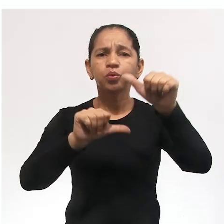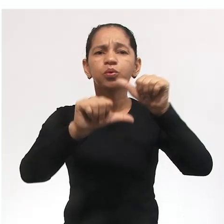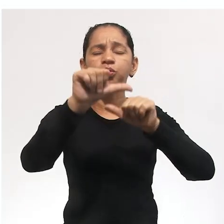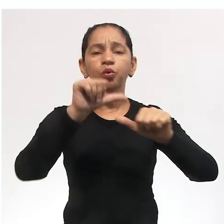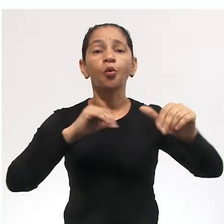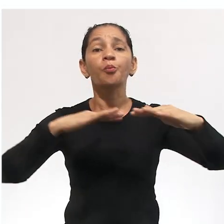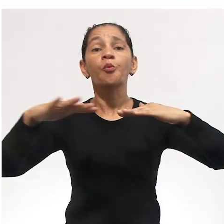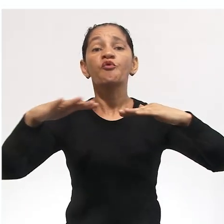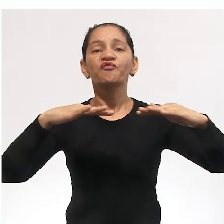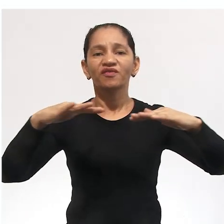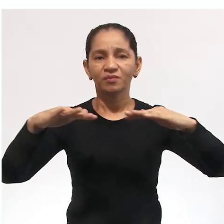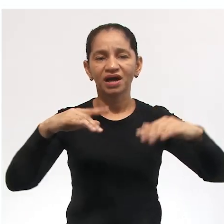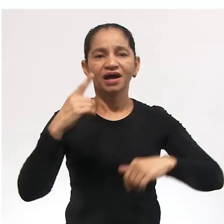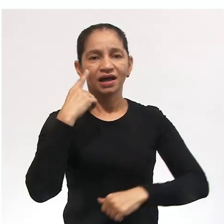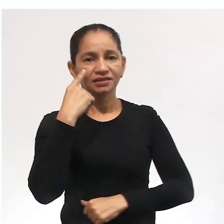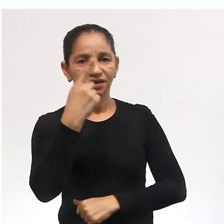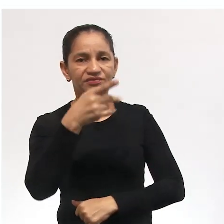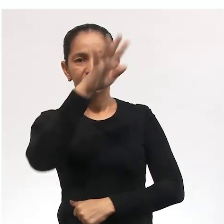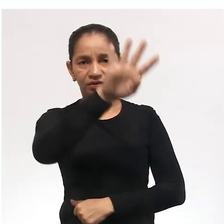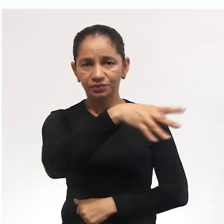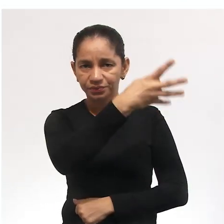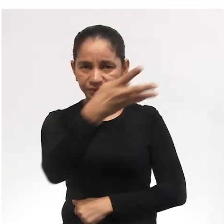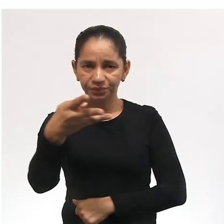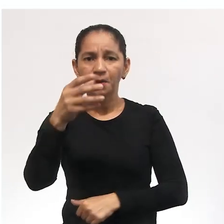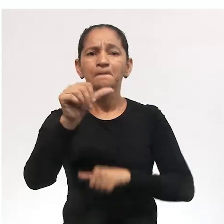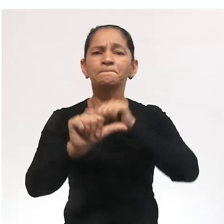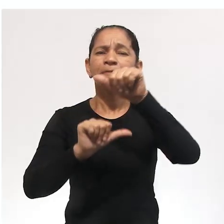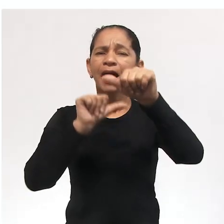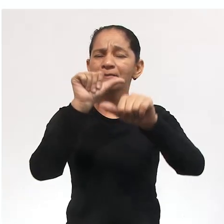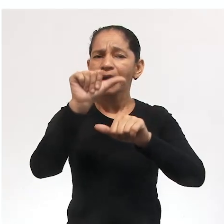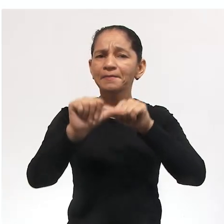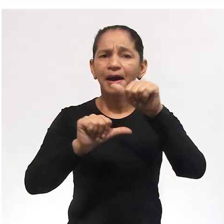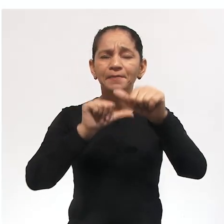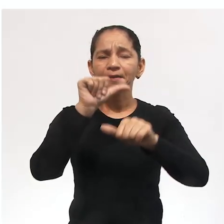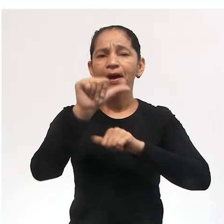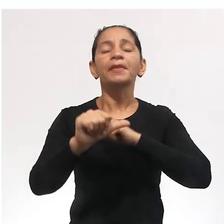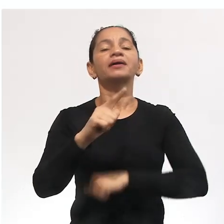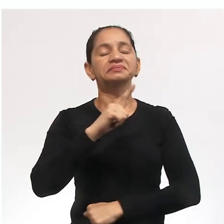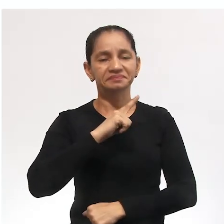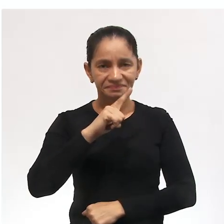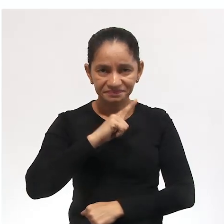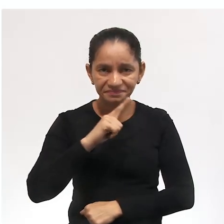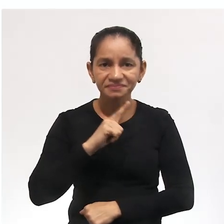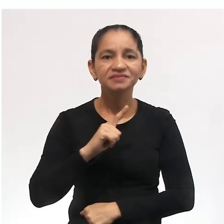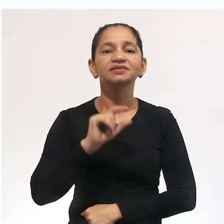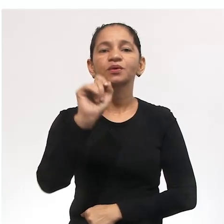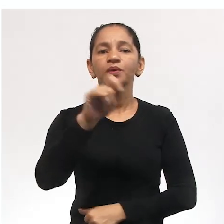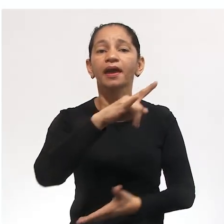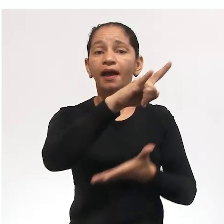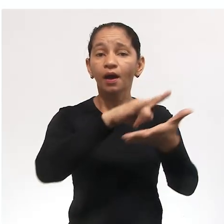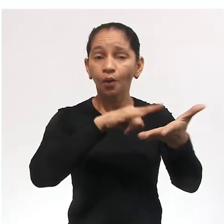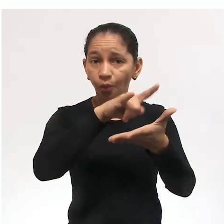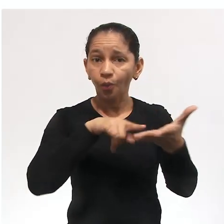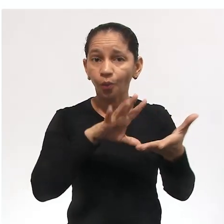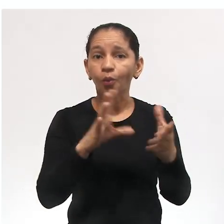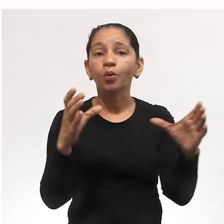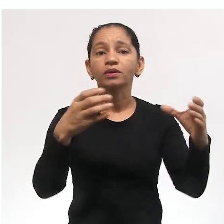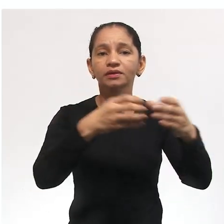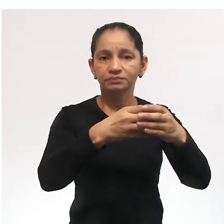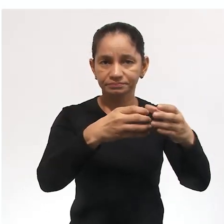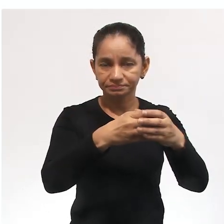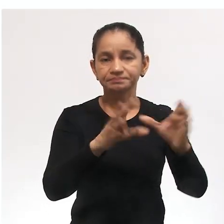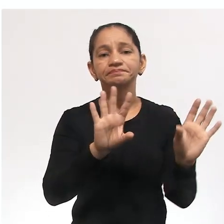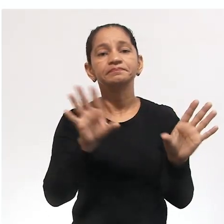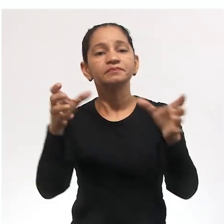Aqui, agora a gente tem um balanço patrimonial prontinho, 31 de dezembro de 2016. Olha aqui, a gente tem as contas patrimoniais. A gente tem o grupo do ativo,